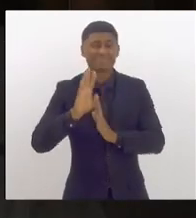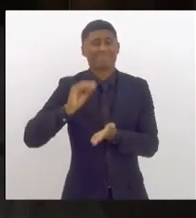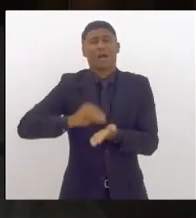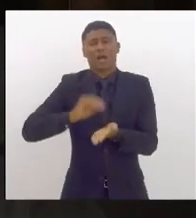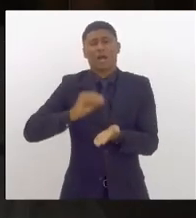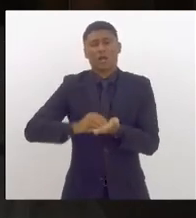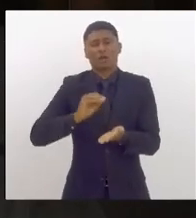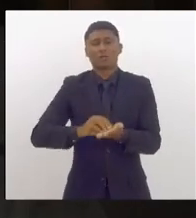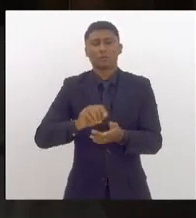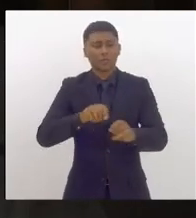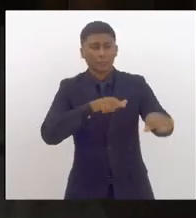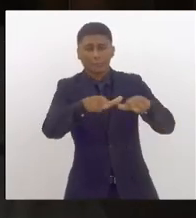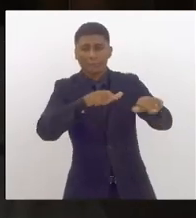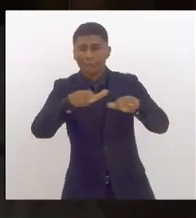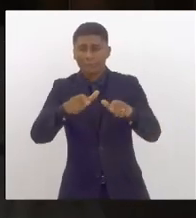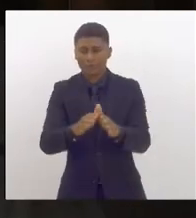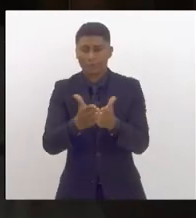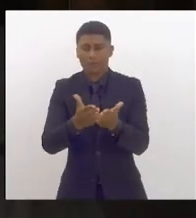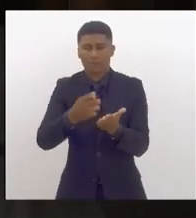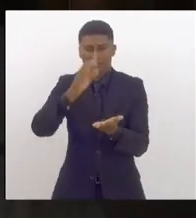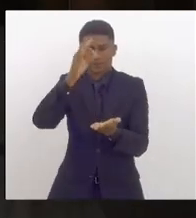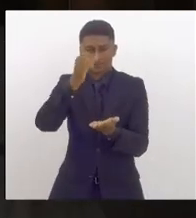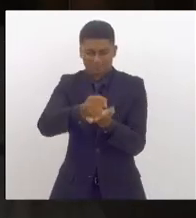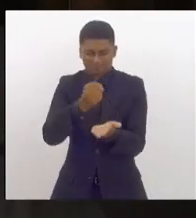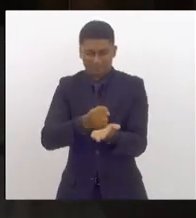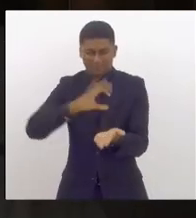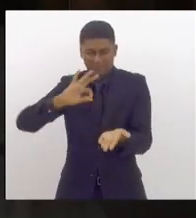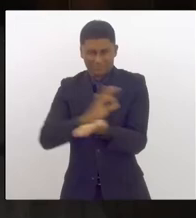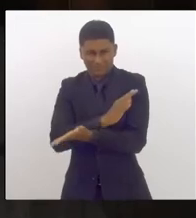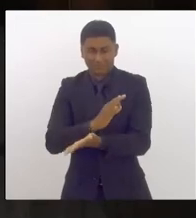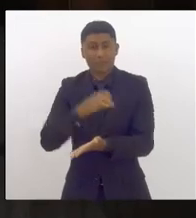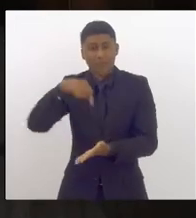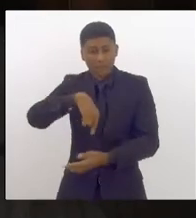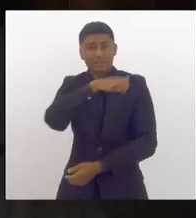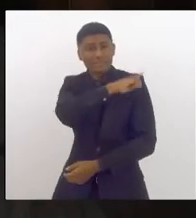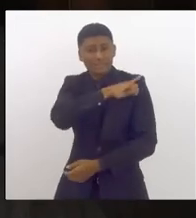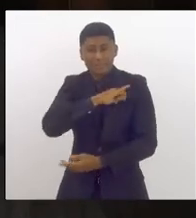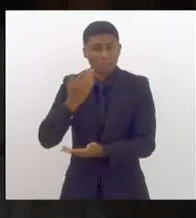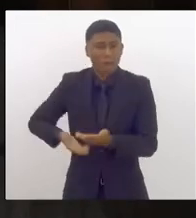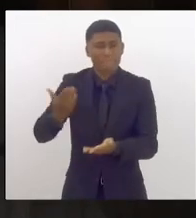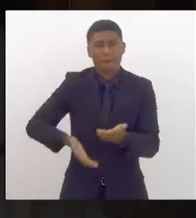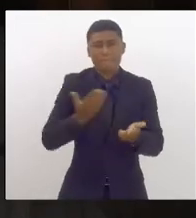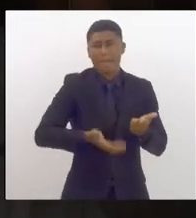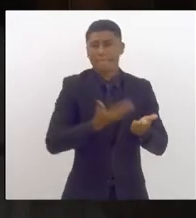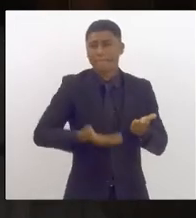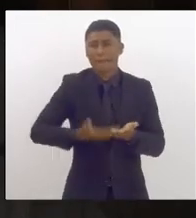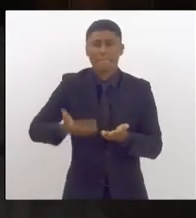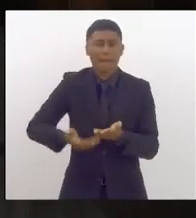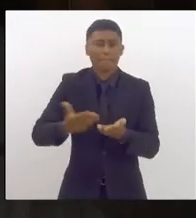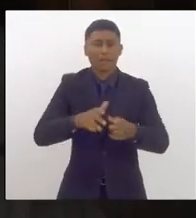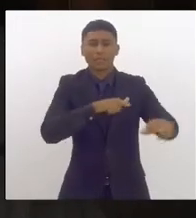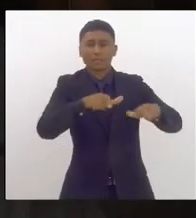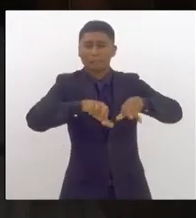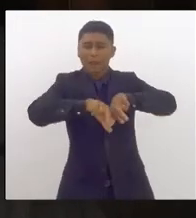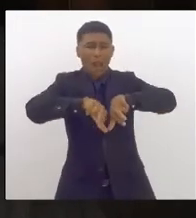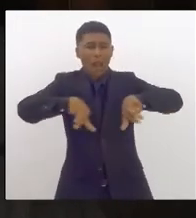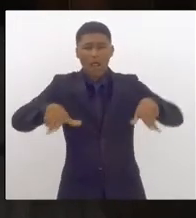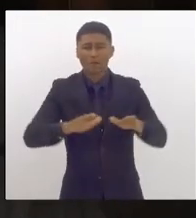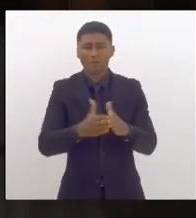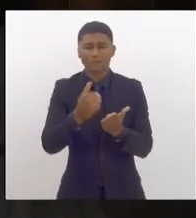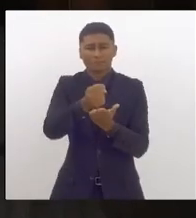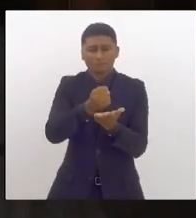em matéria de empregos com carteira assinada foi o estado que mais perdeu estado da federação que mais Perdeu o emprego com carteira assinada porque